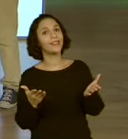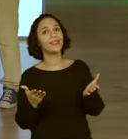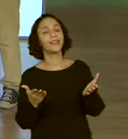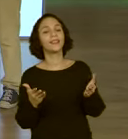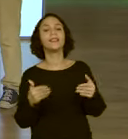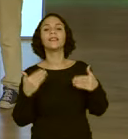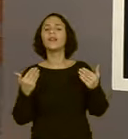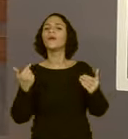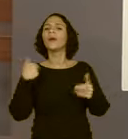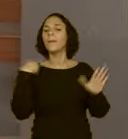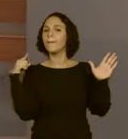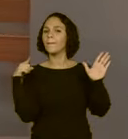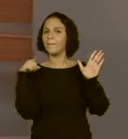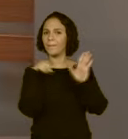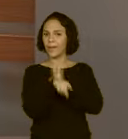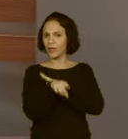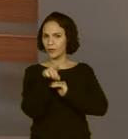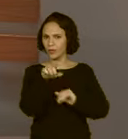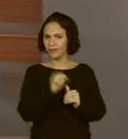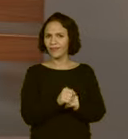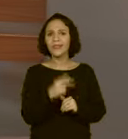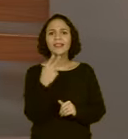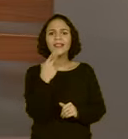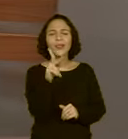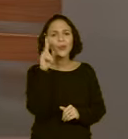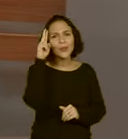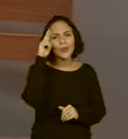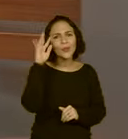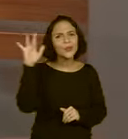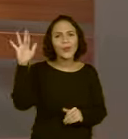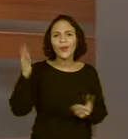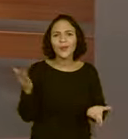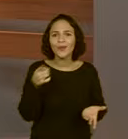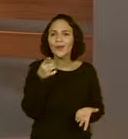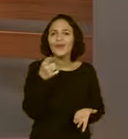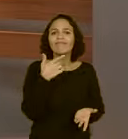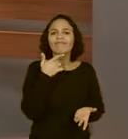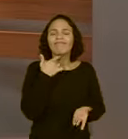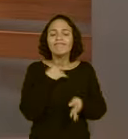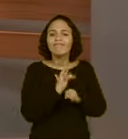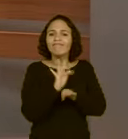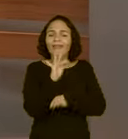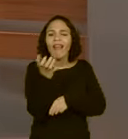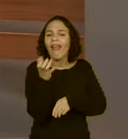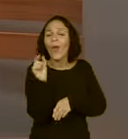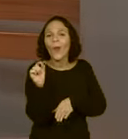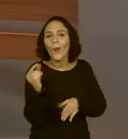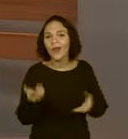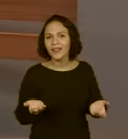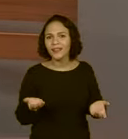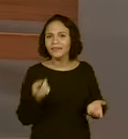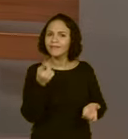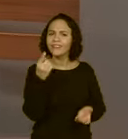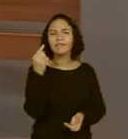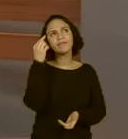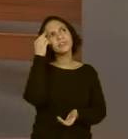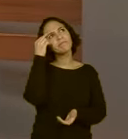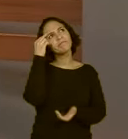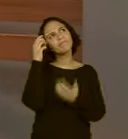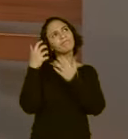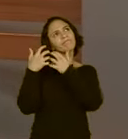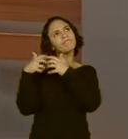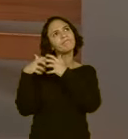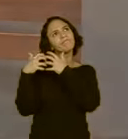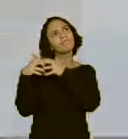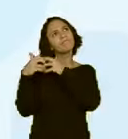vem então a pergunta para você. Quais são os seus sonhos? O que você deseja realizar? Pensa um pouquinho no que você